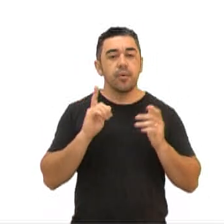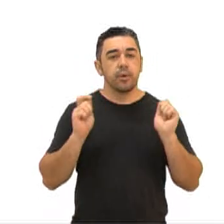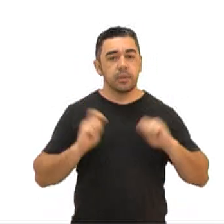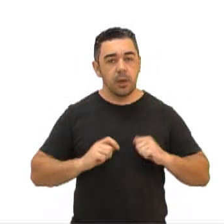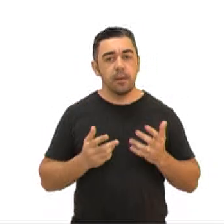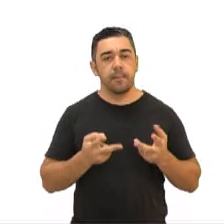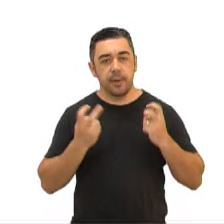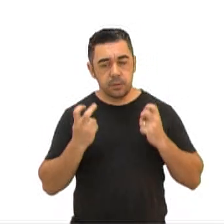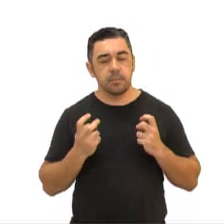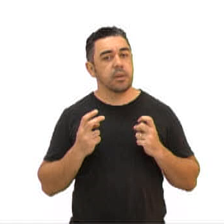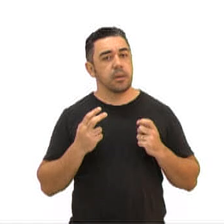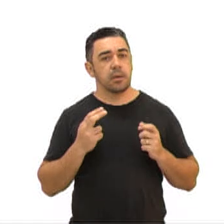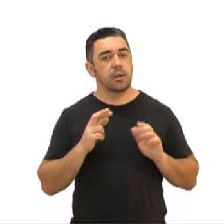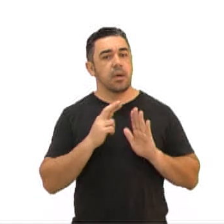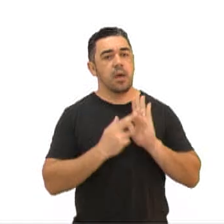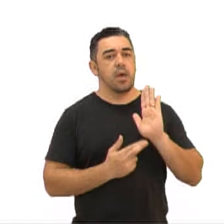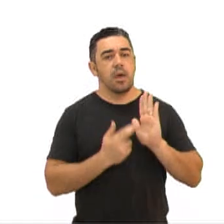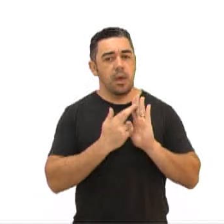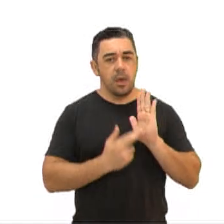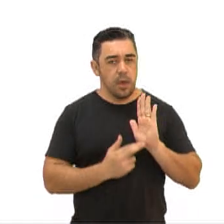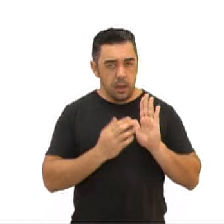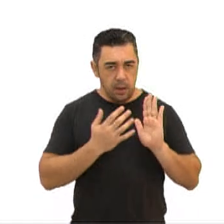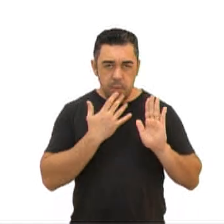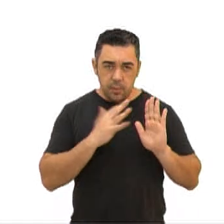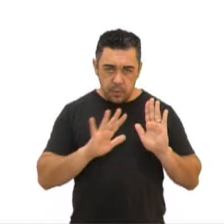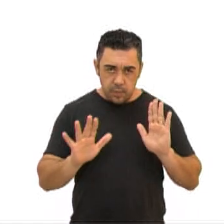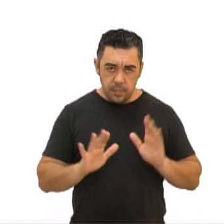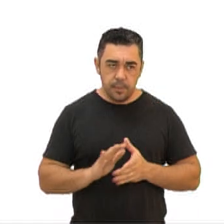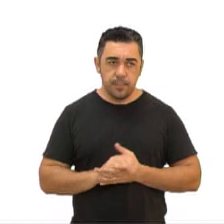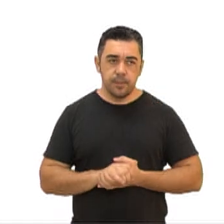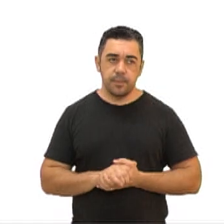segue mais todas aquelas regras de cores.